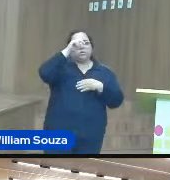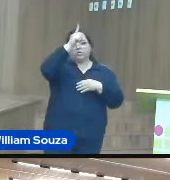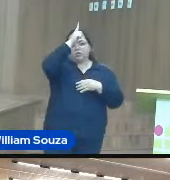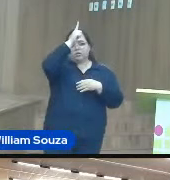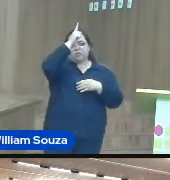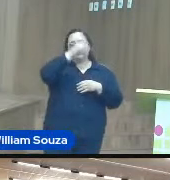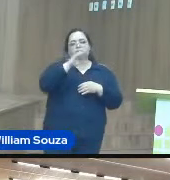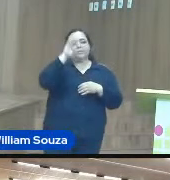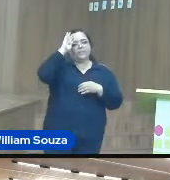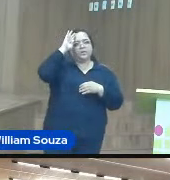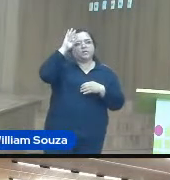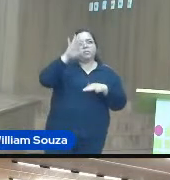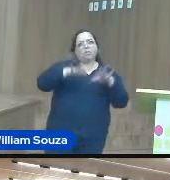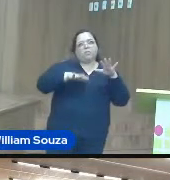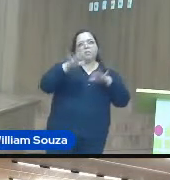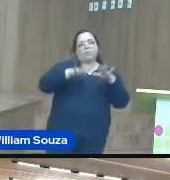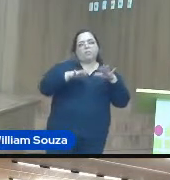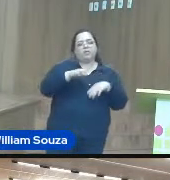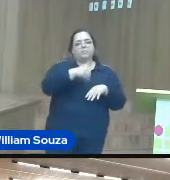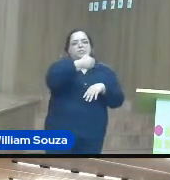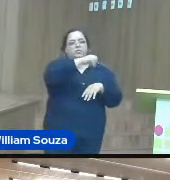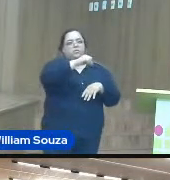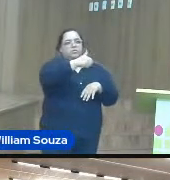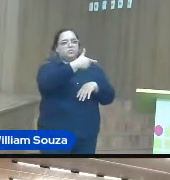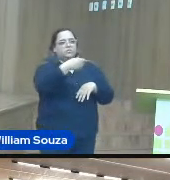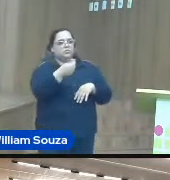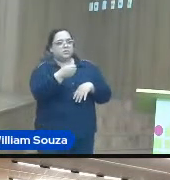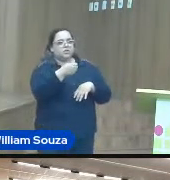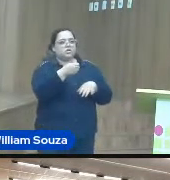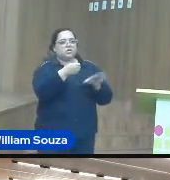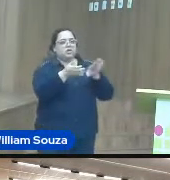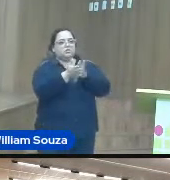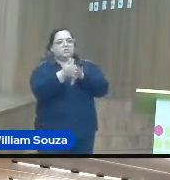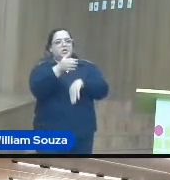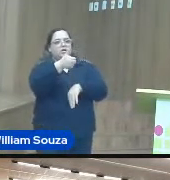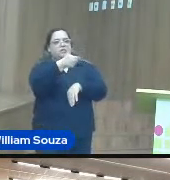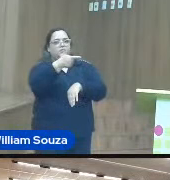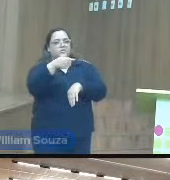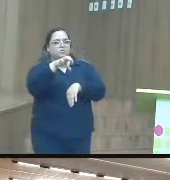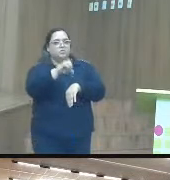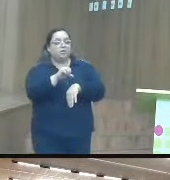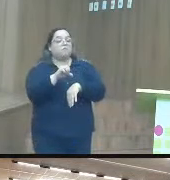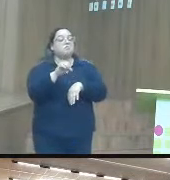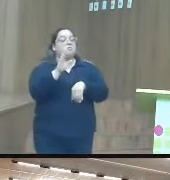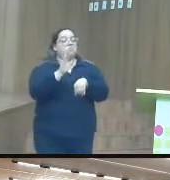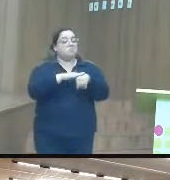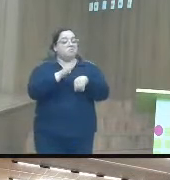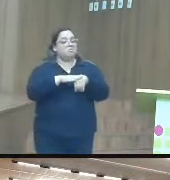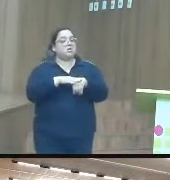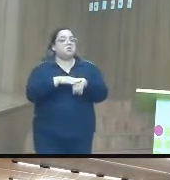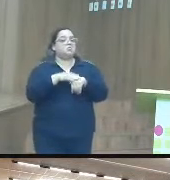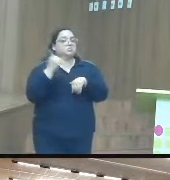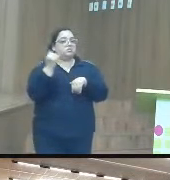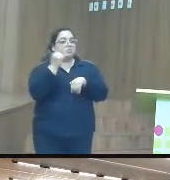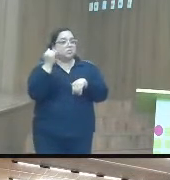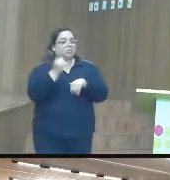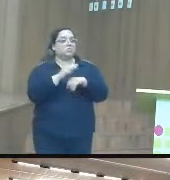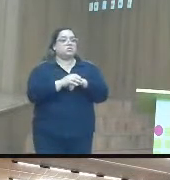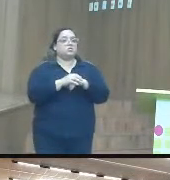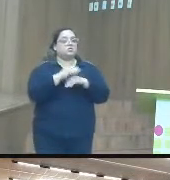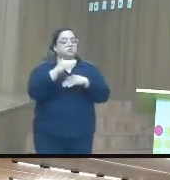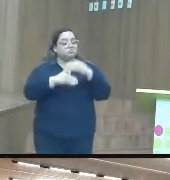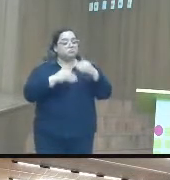principalmente entre 1920 e 1929. Foi um momento curioso, próspero, na Alemanha,